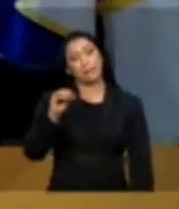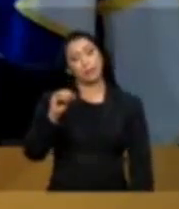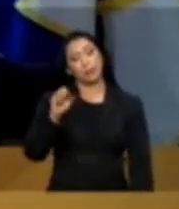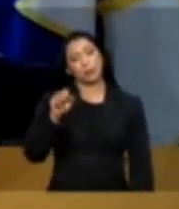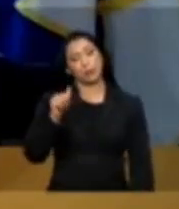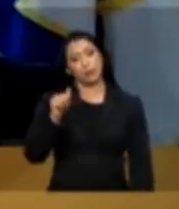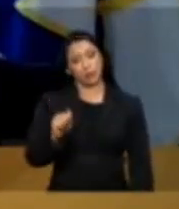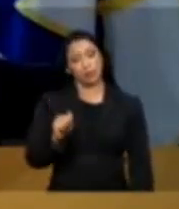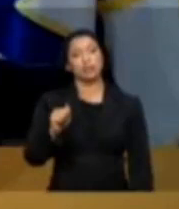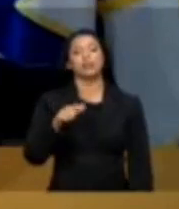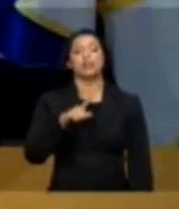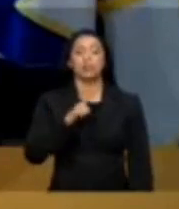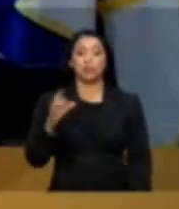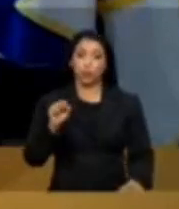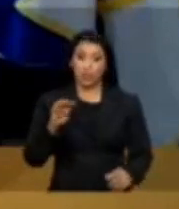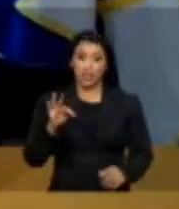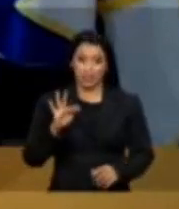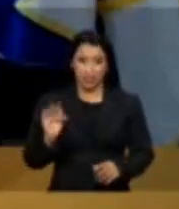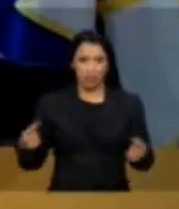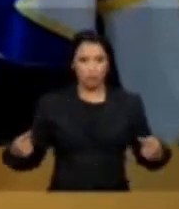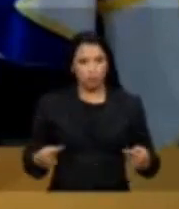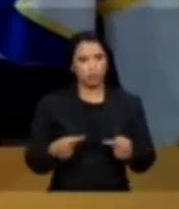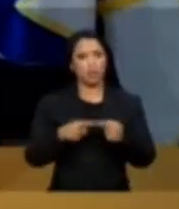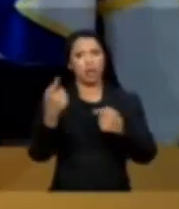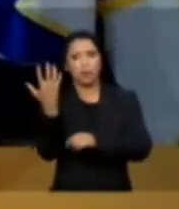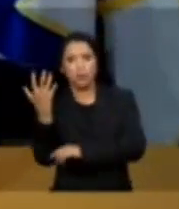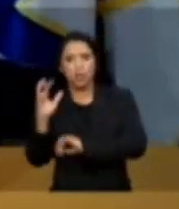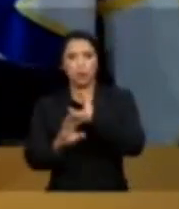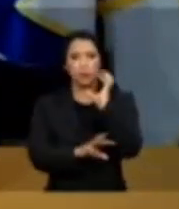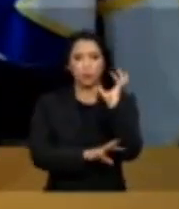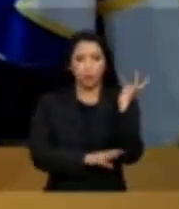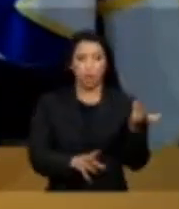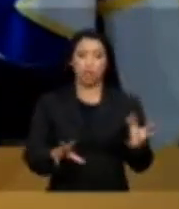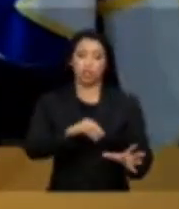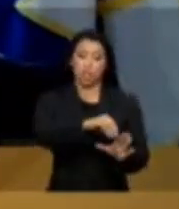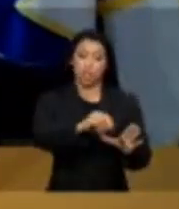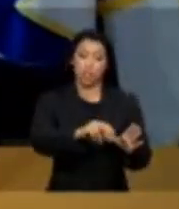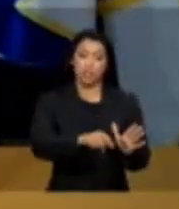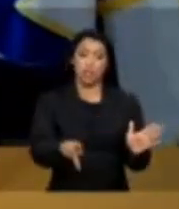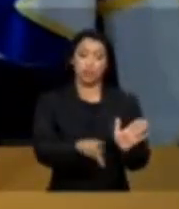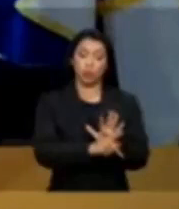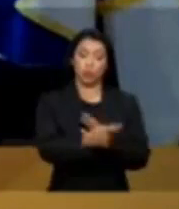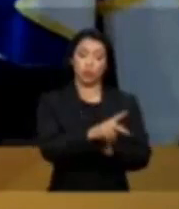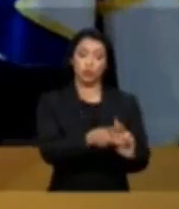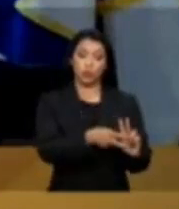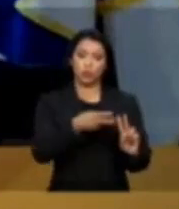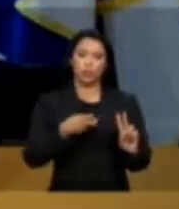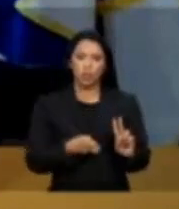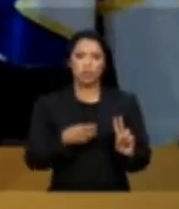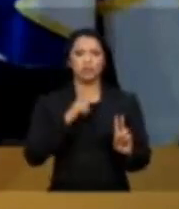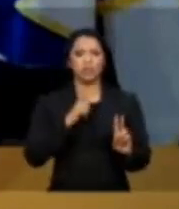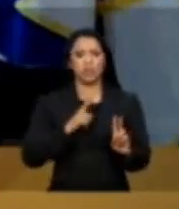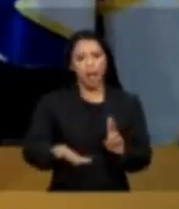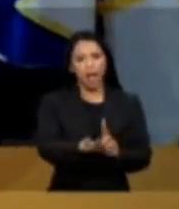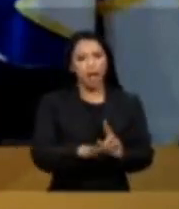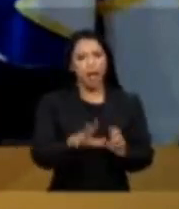destacou que há compatibilidade entre meio ambiente e terras indígenas, ainda que estas envolvam áreas